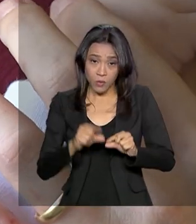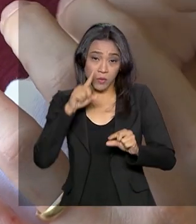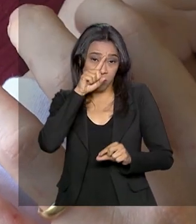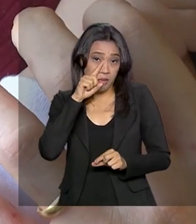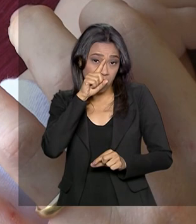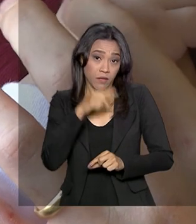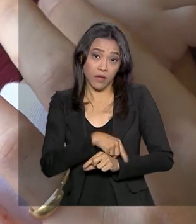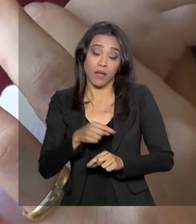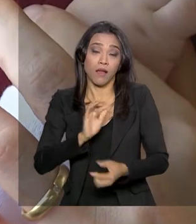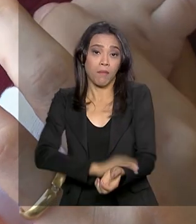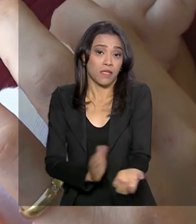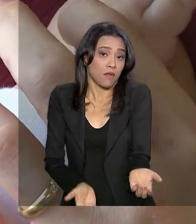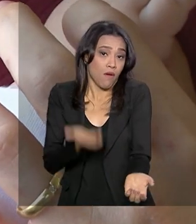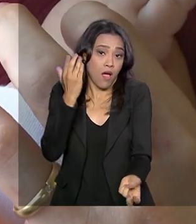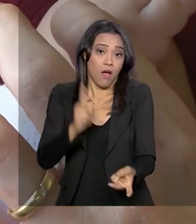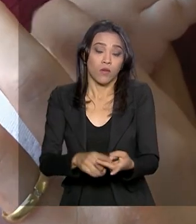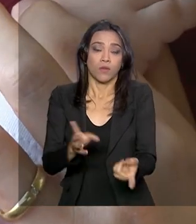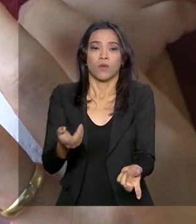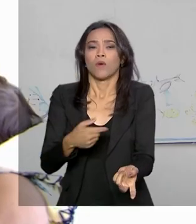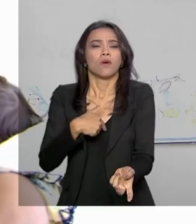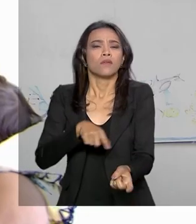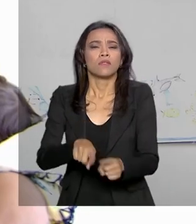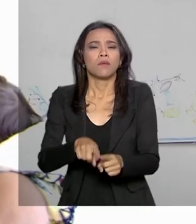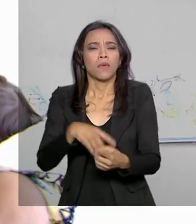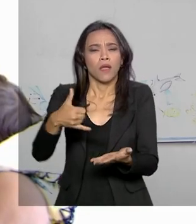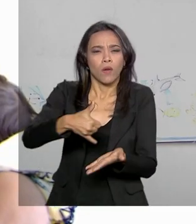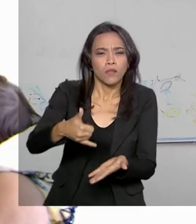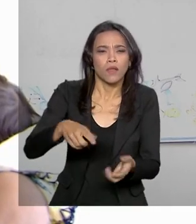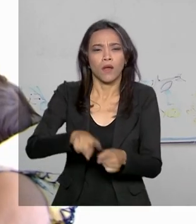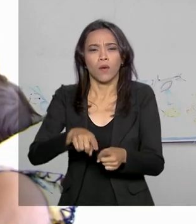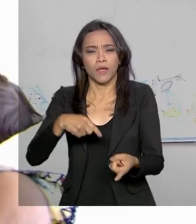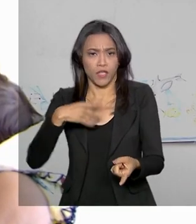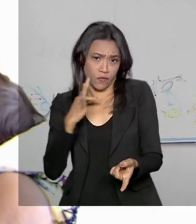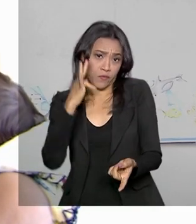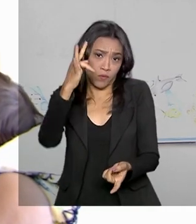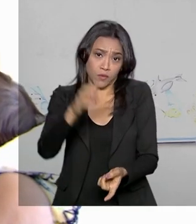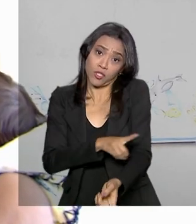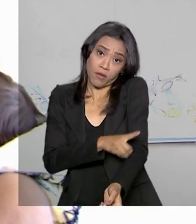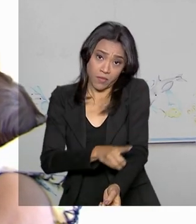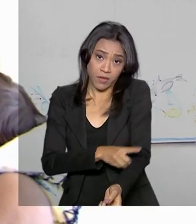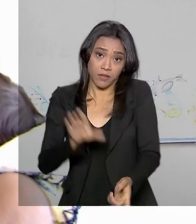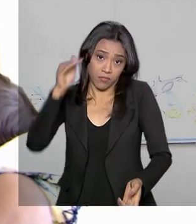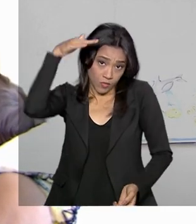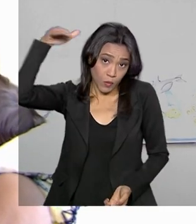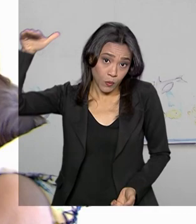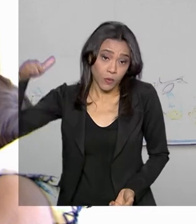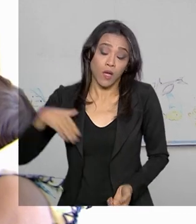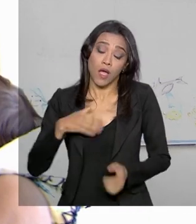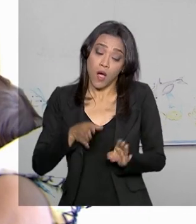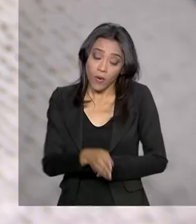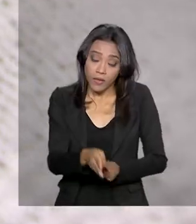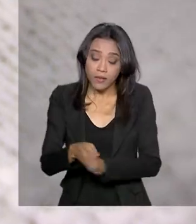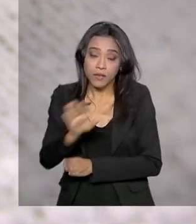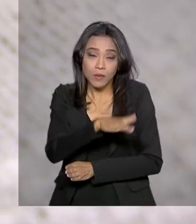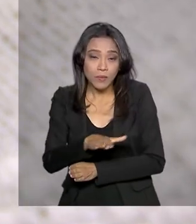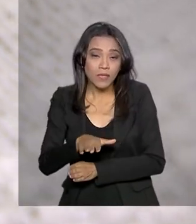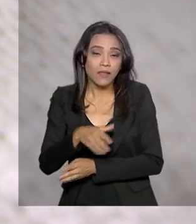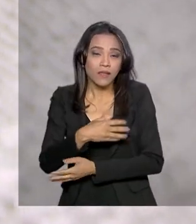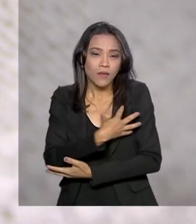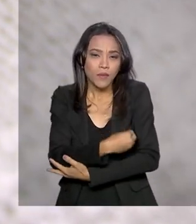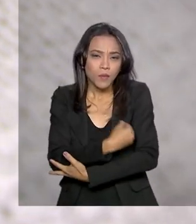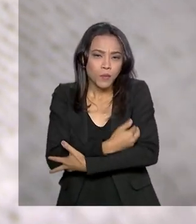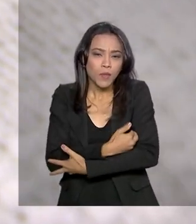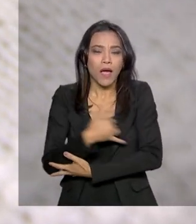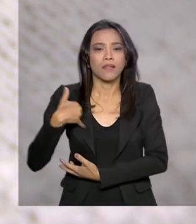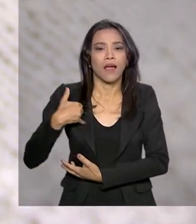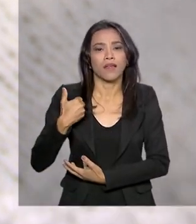hipertensão colesterol alto e diabetes na vida adulta o ministério da saúde recomenda que os pequenos sejam amamentados até os